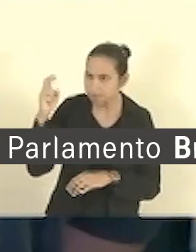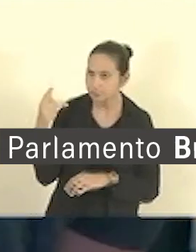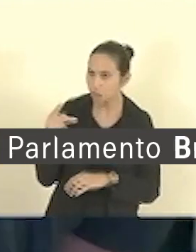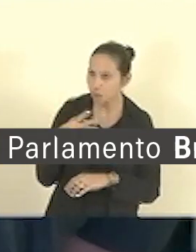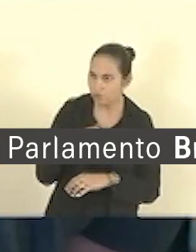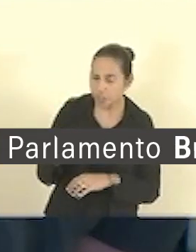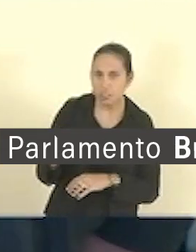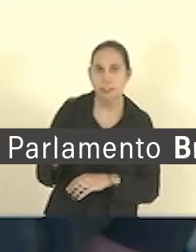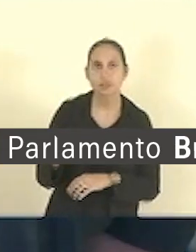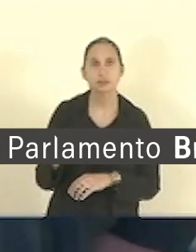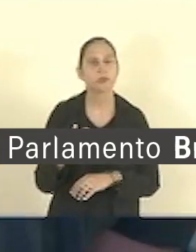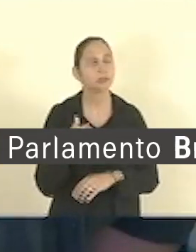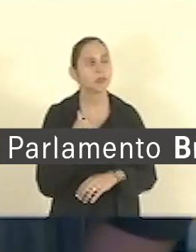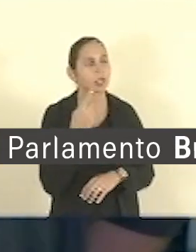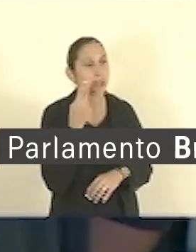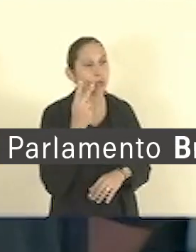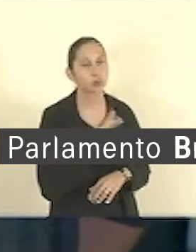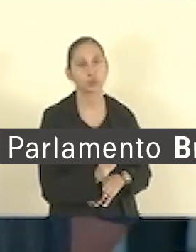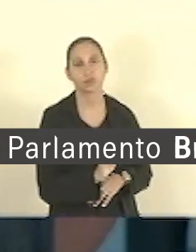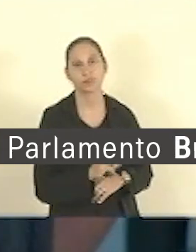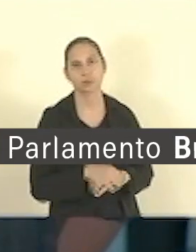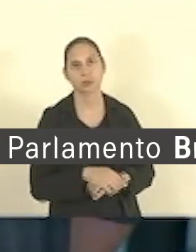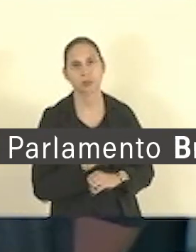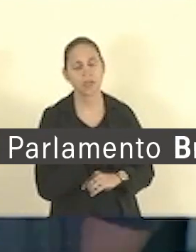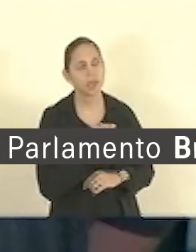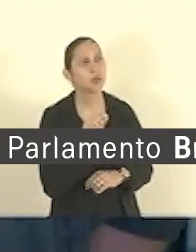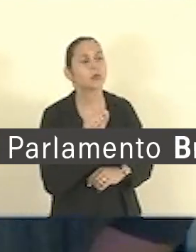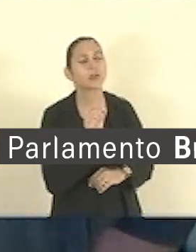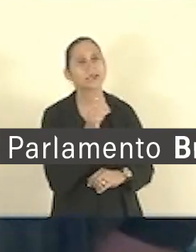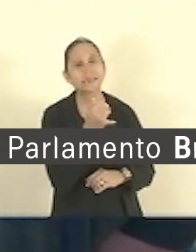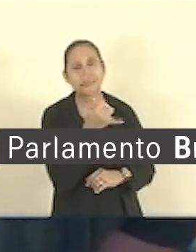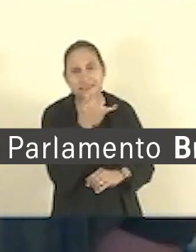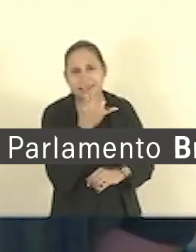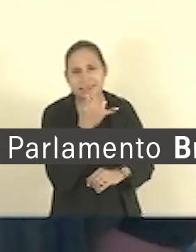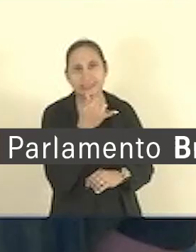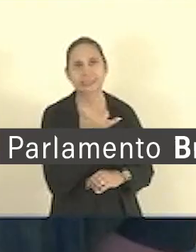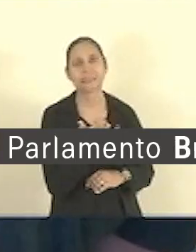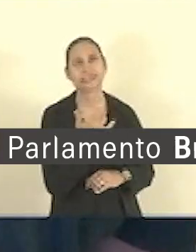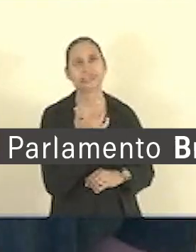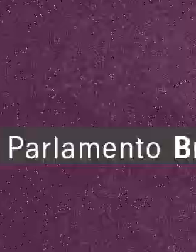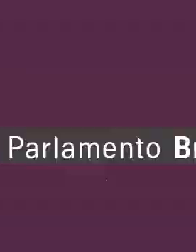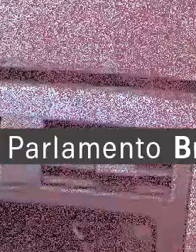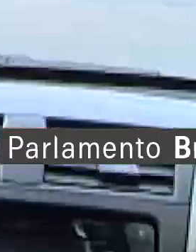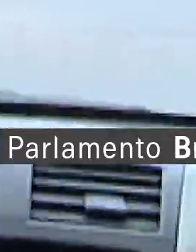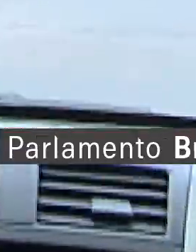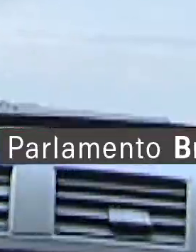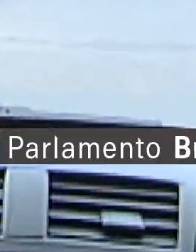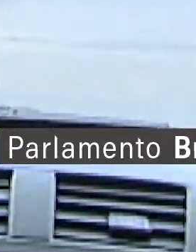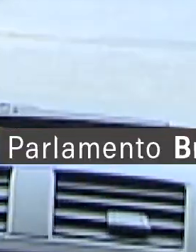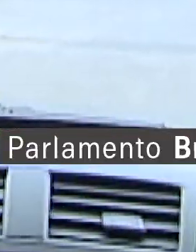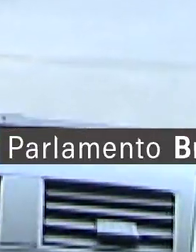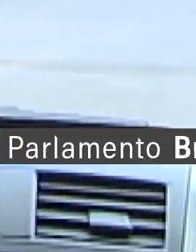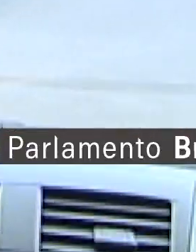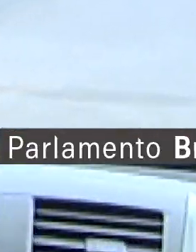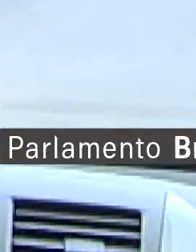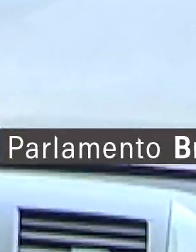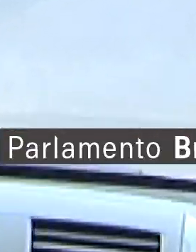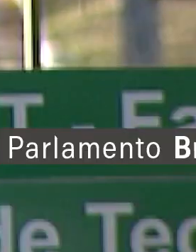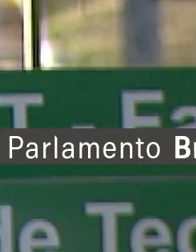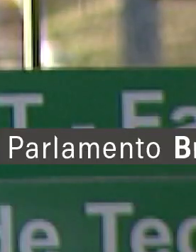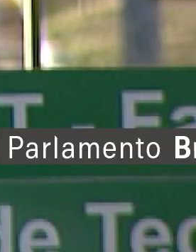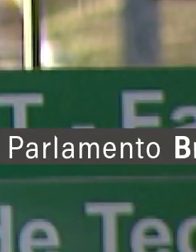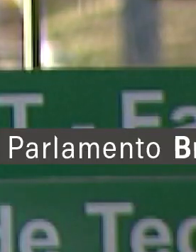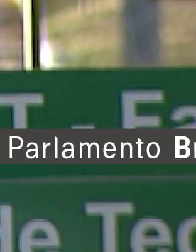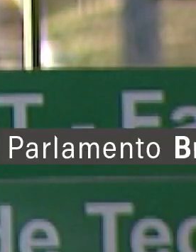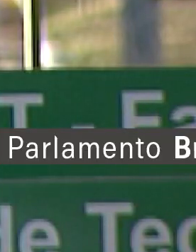até agora eu não vi a loteria. Eu só vi muita tristeza, muito desafio. O motorista de aplicativo